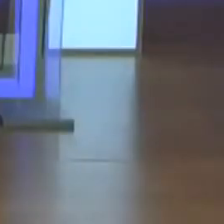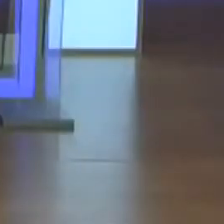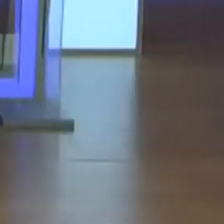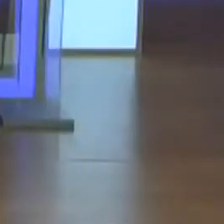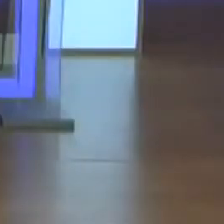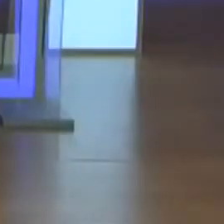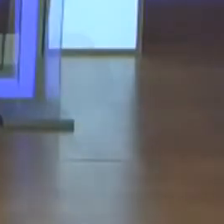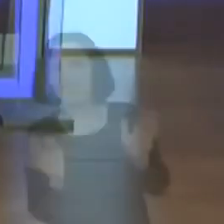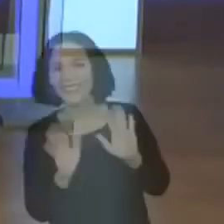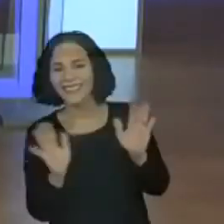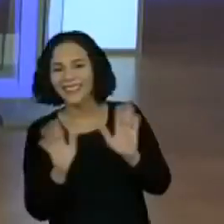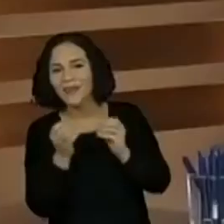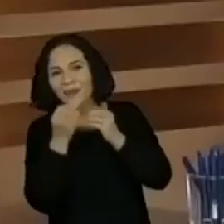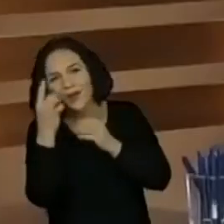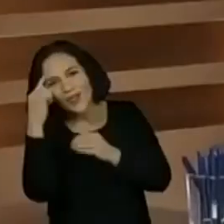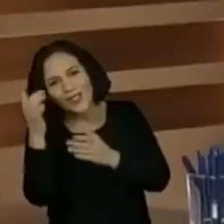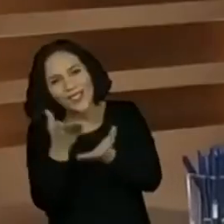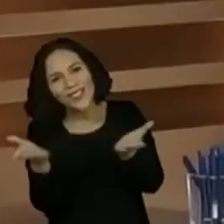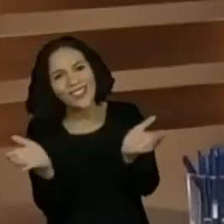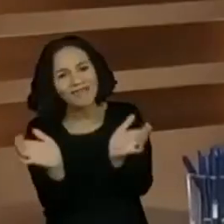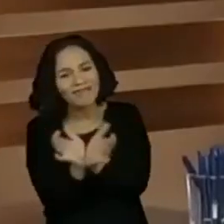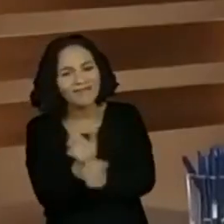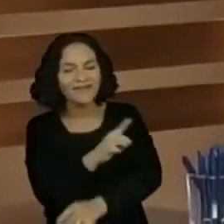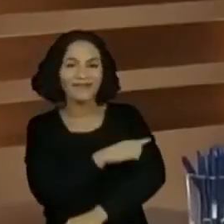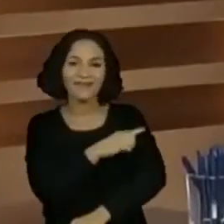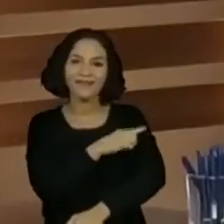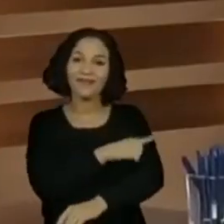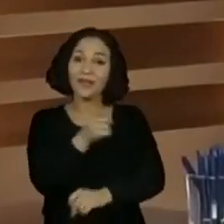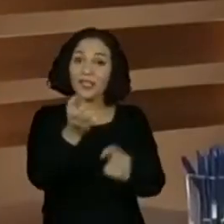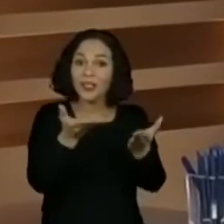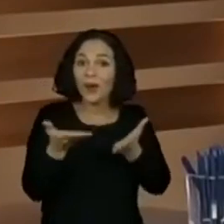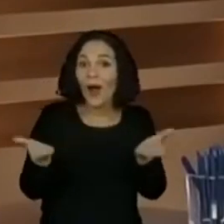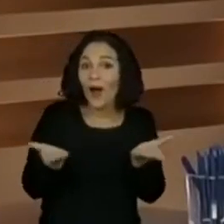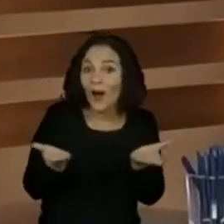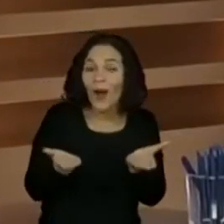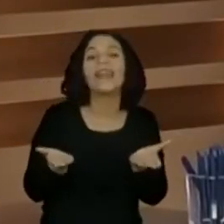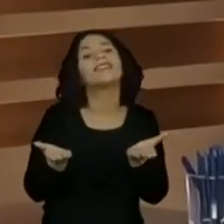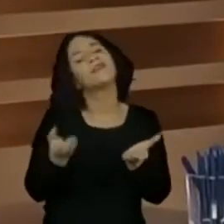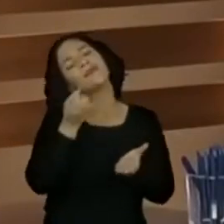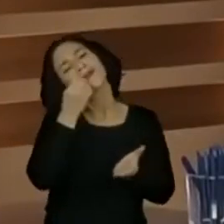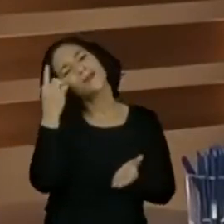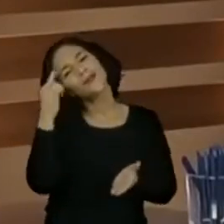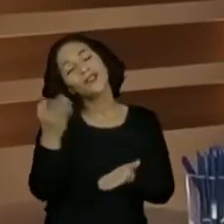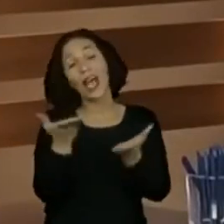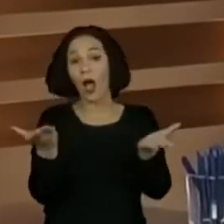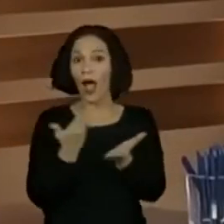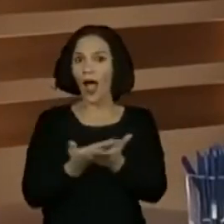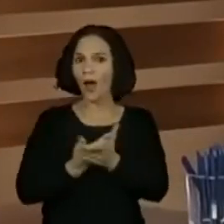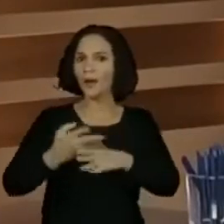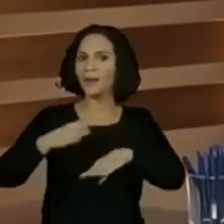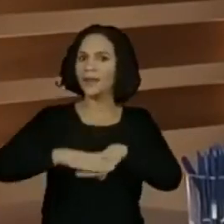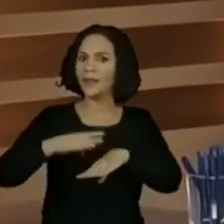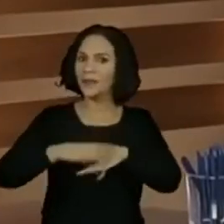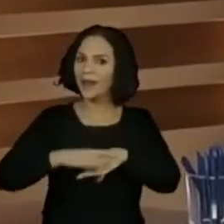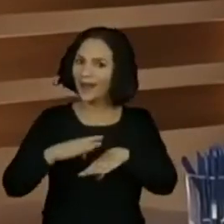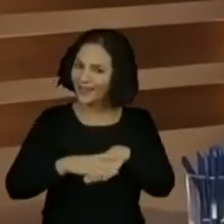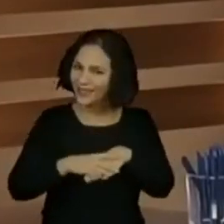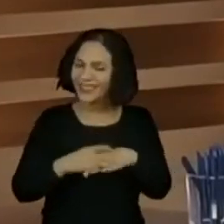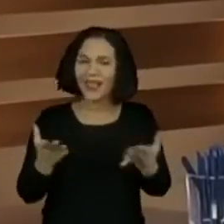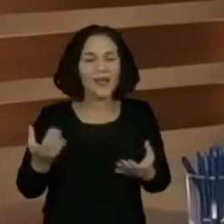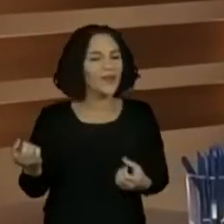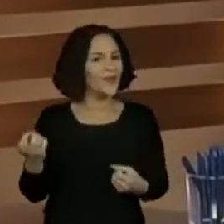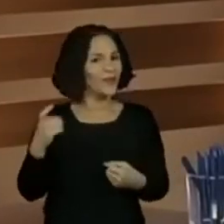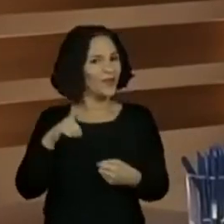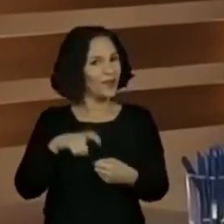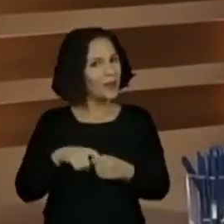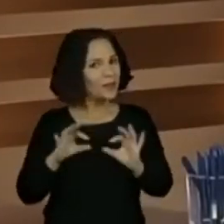Bom dia, primeiro ano! Bom dia para você que está chegando agora. Nossa aula de matemática.